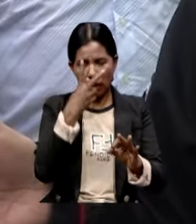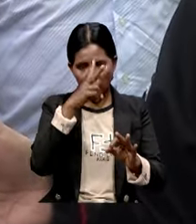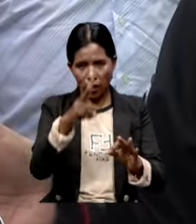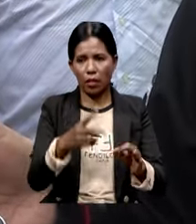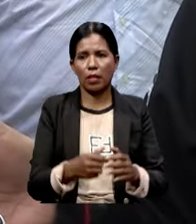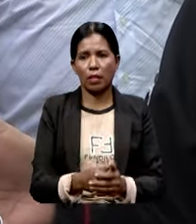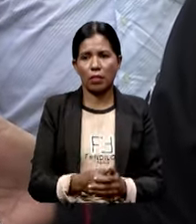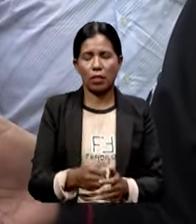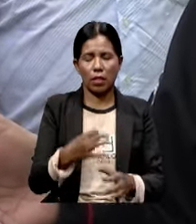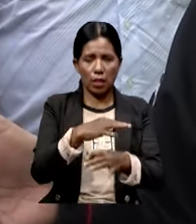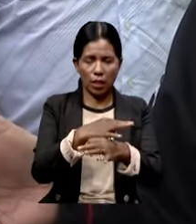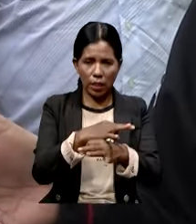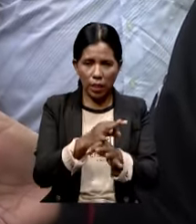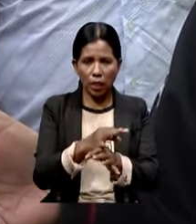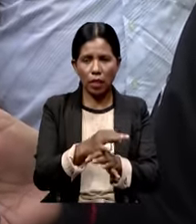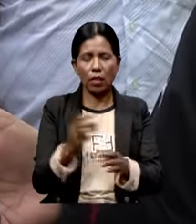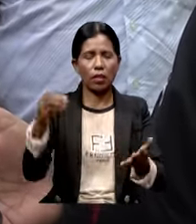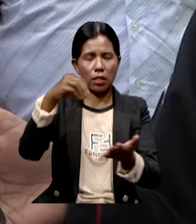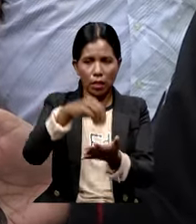a instalação, se a